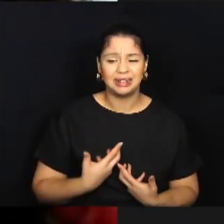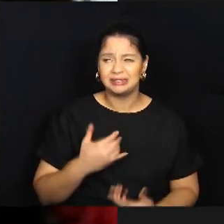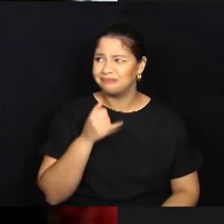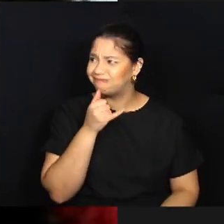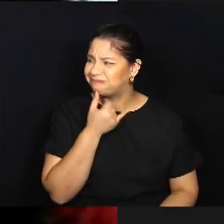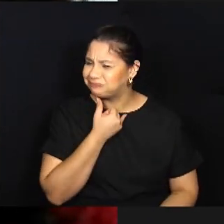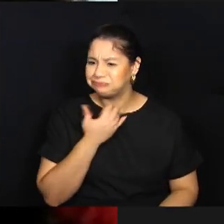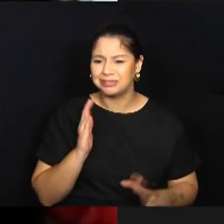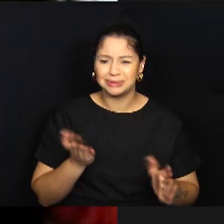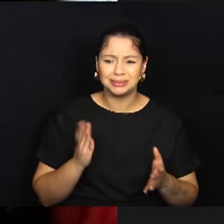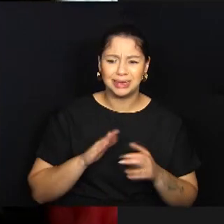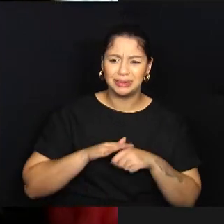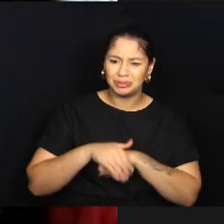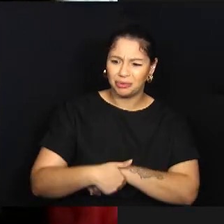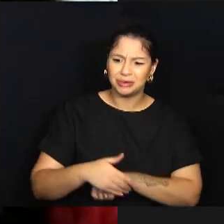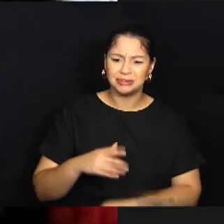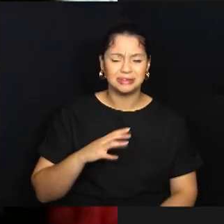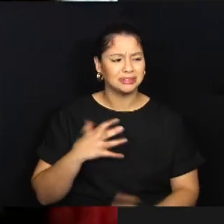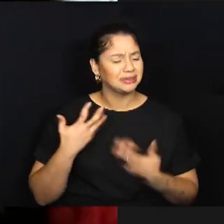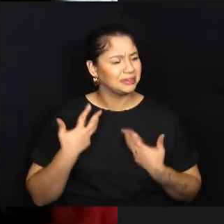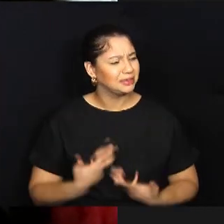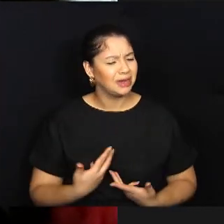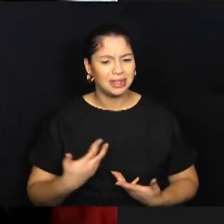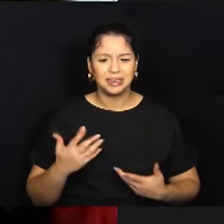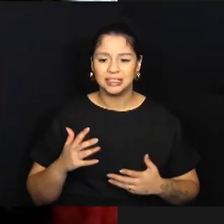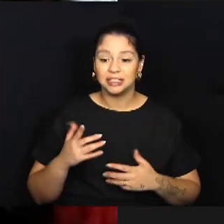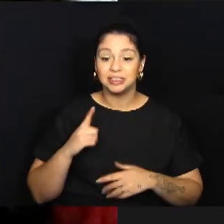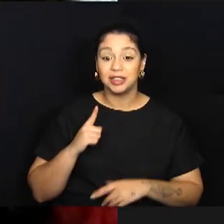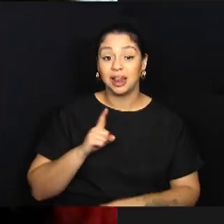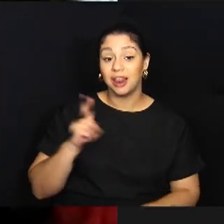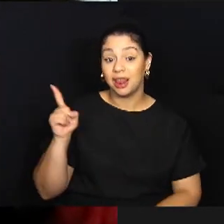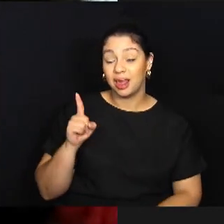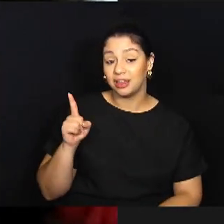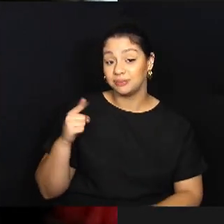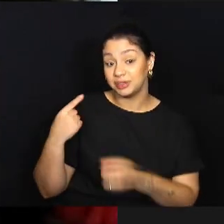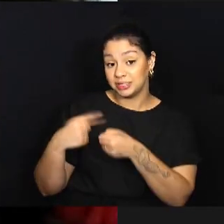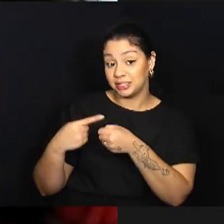estava de noite. A gente estava hospedado em Ouro Preto. Falei, bom,